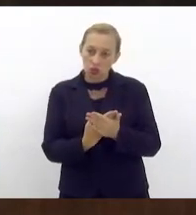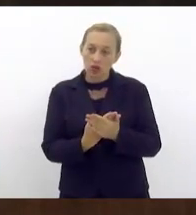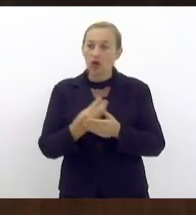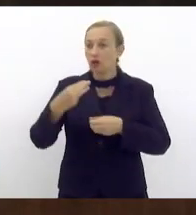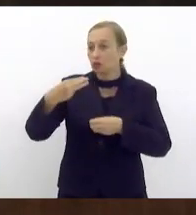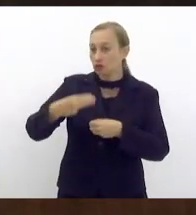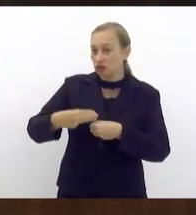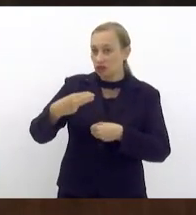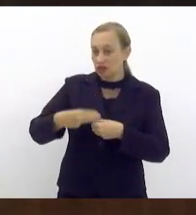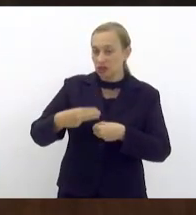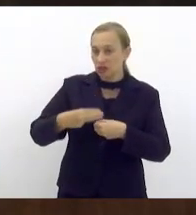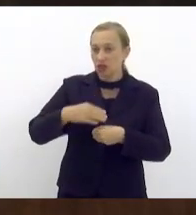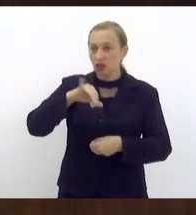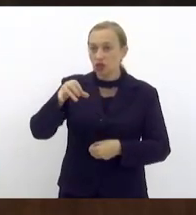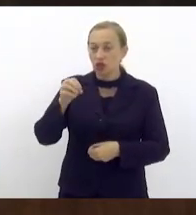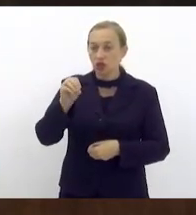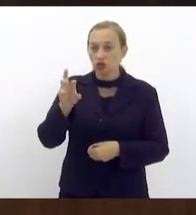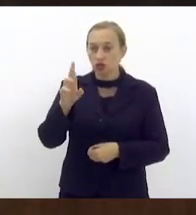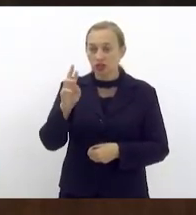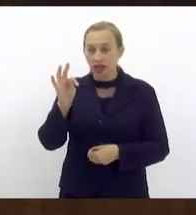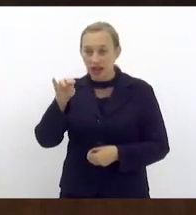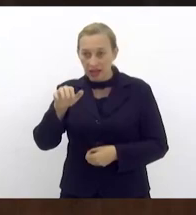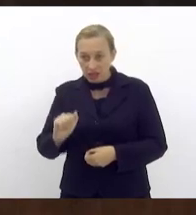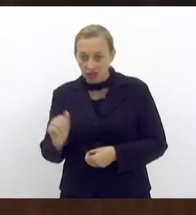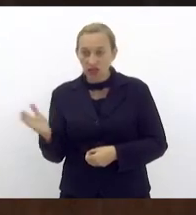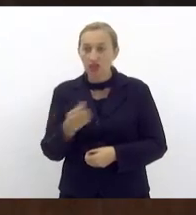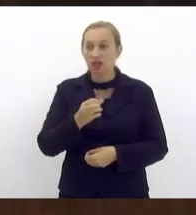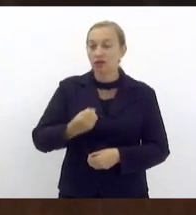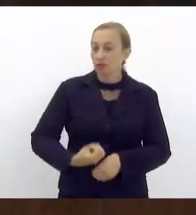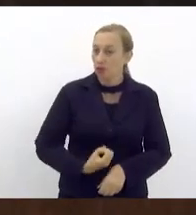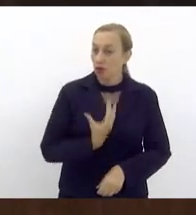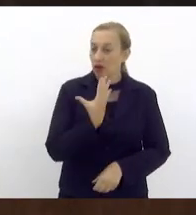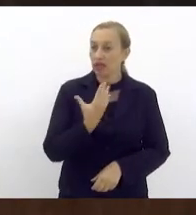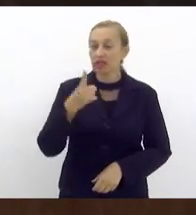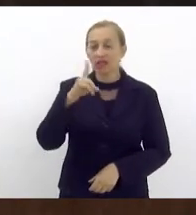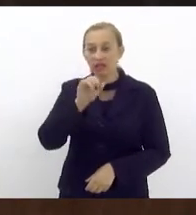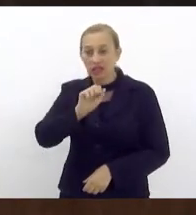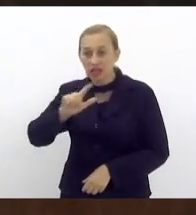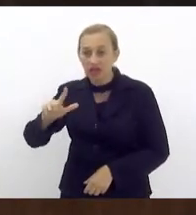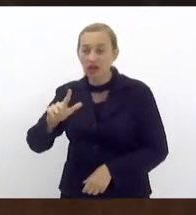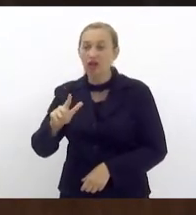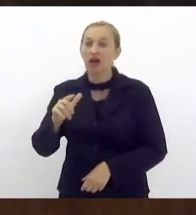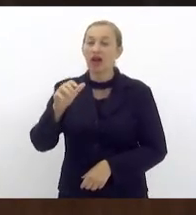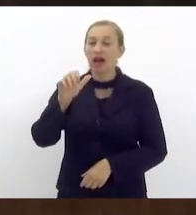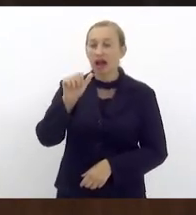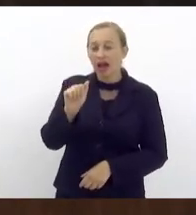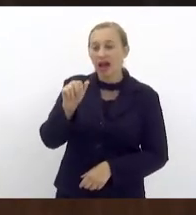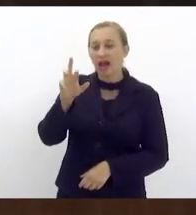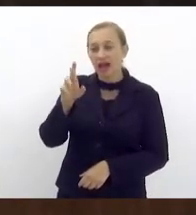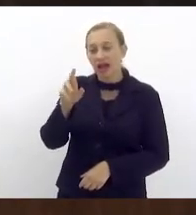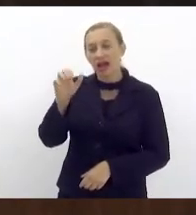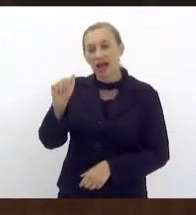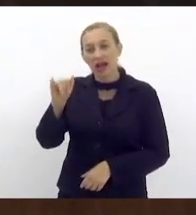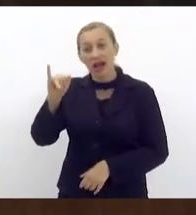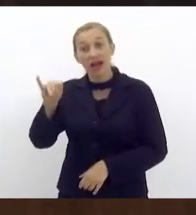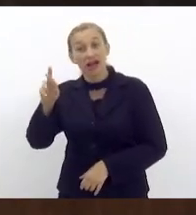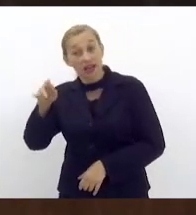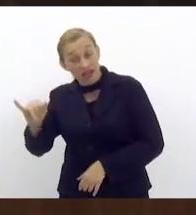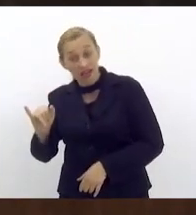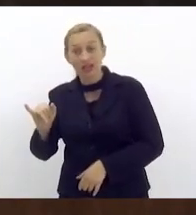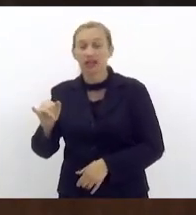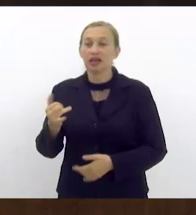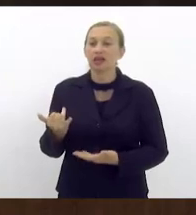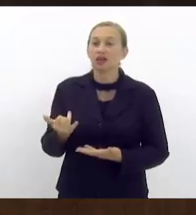Municipal jornalista e poeta Daniel Piza em Acari na Zona Norte do Rio de Janeiro e